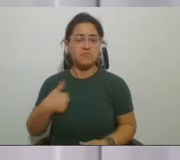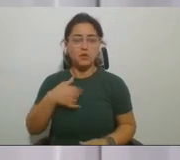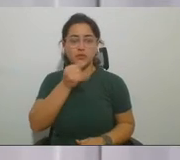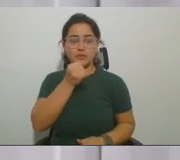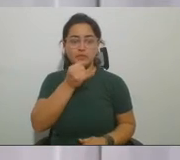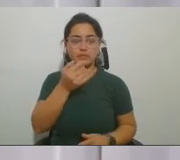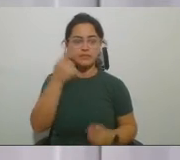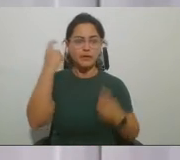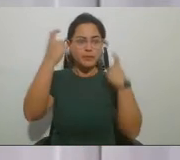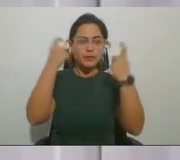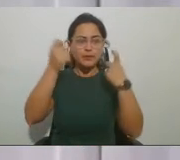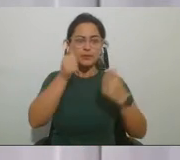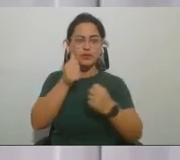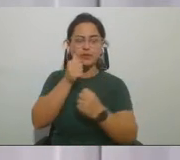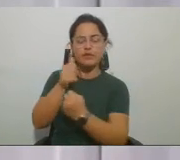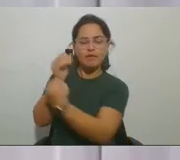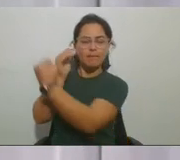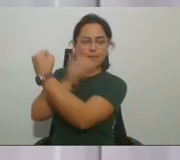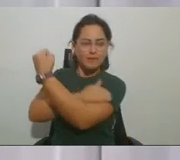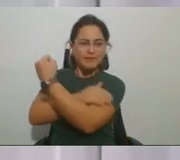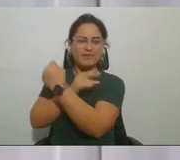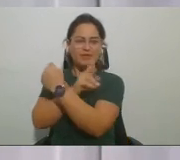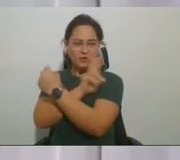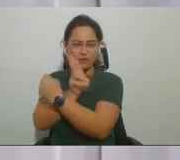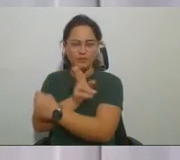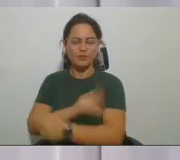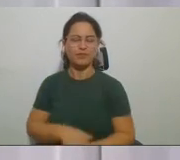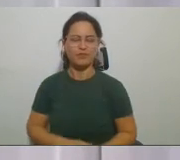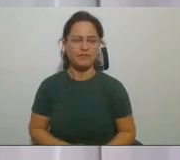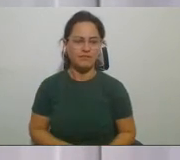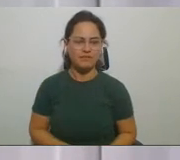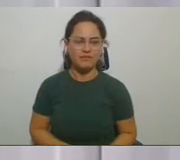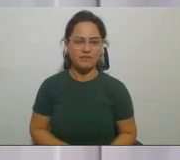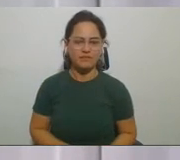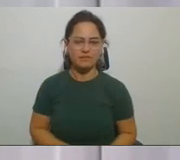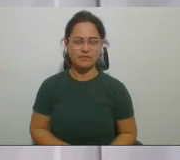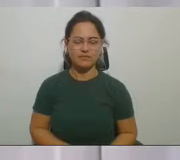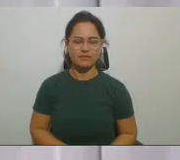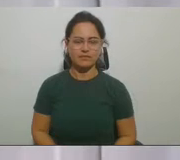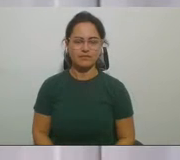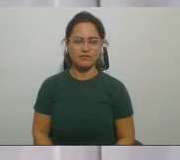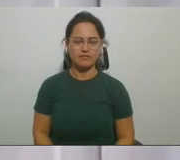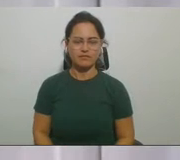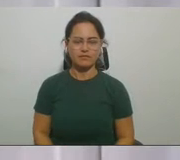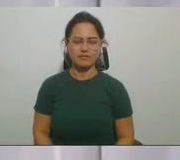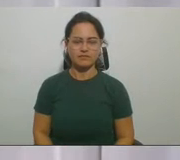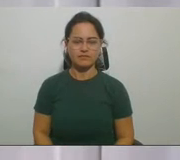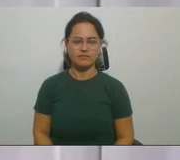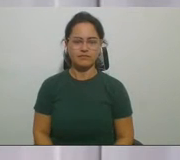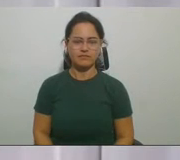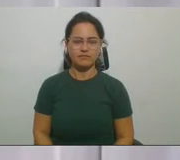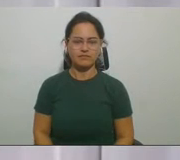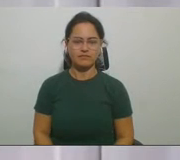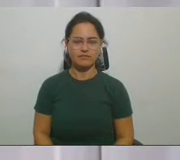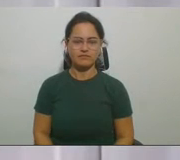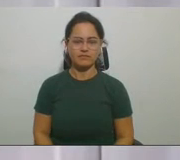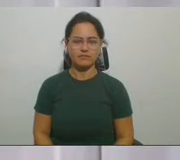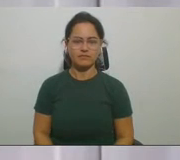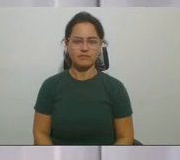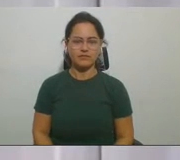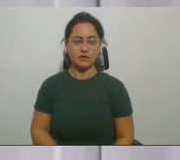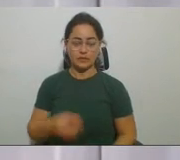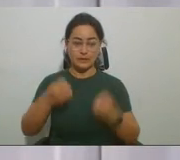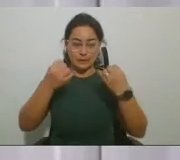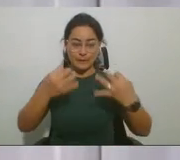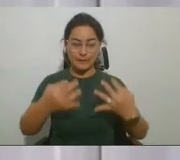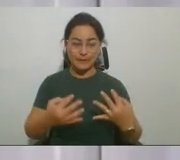dizer com muita, de forma lenta, para que exista uma boa tradução. Não